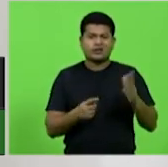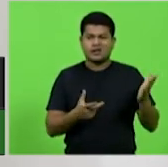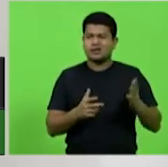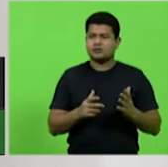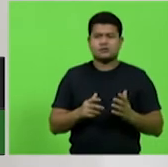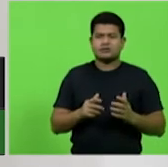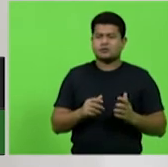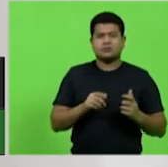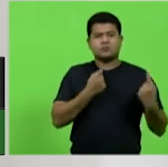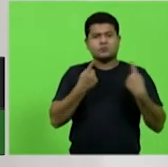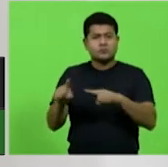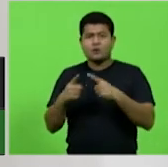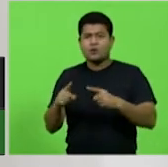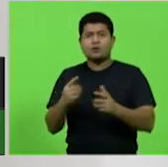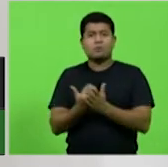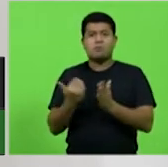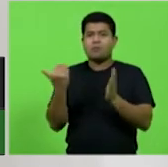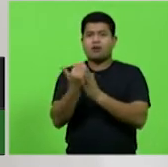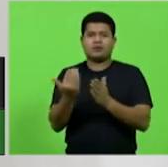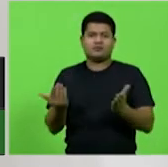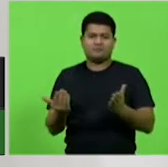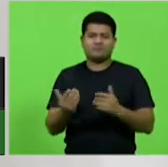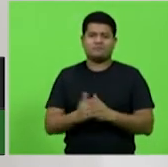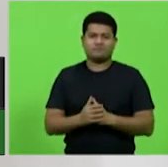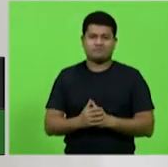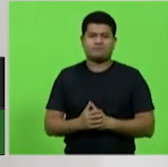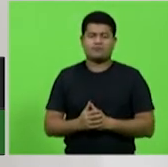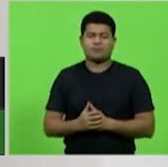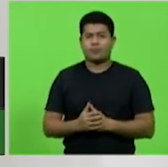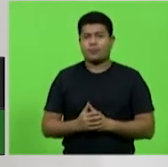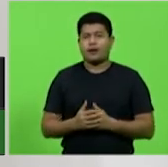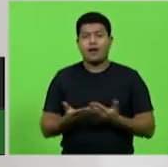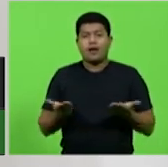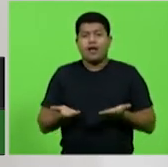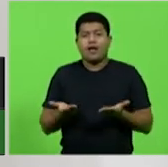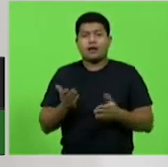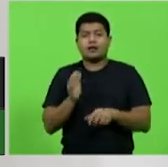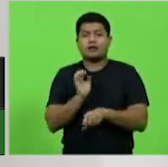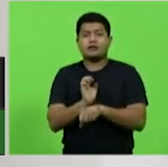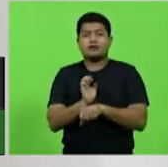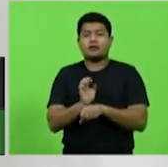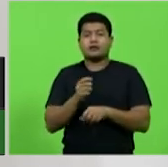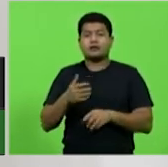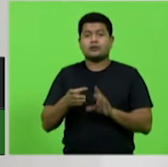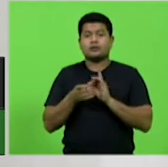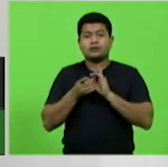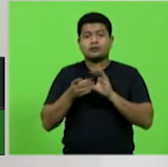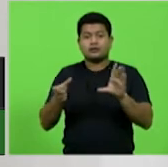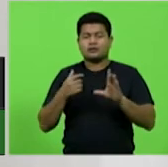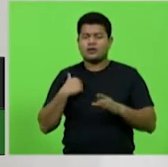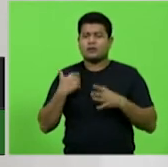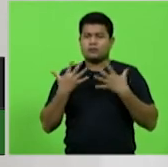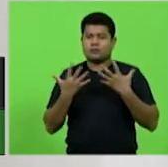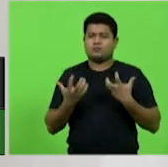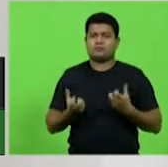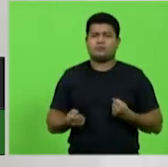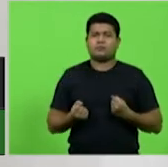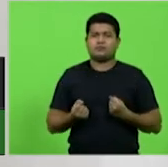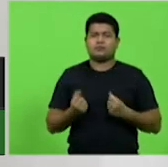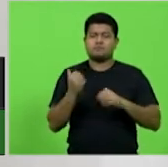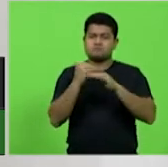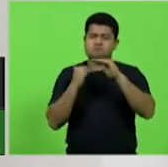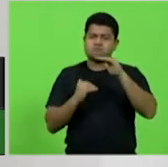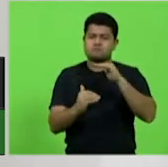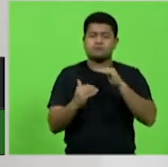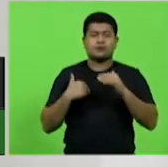que estamos submetidos em nossa democracia, e é por isso que o recebo com humildade, entendendo que